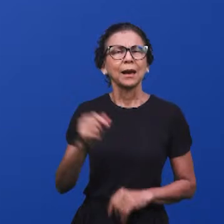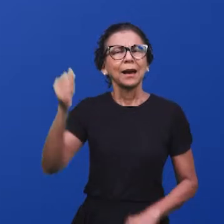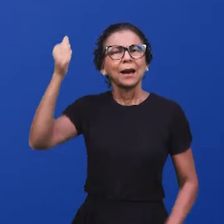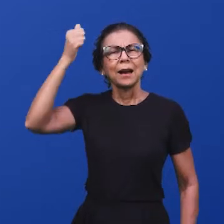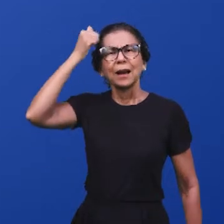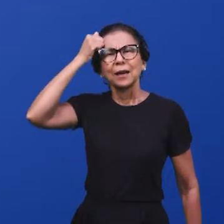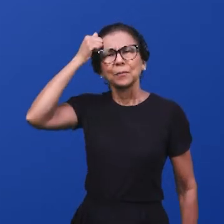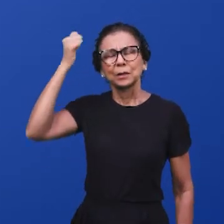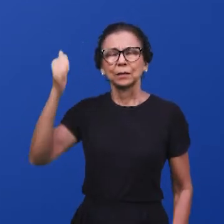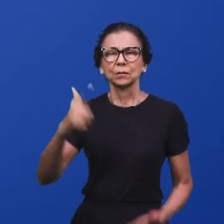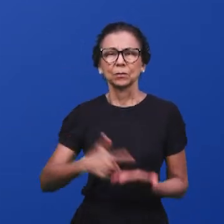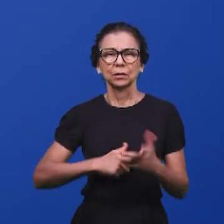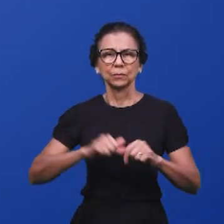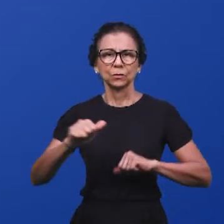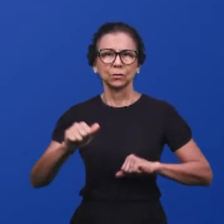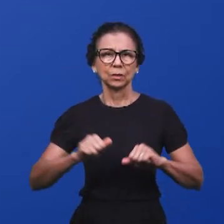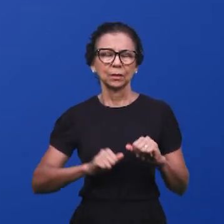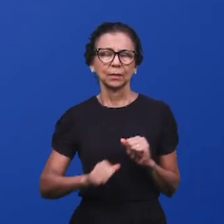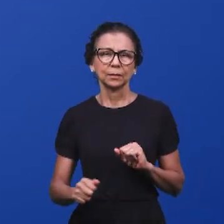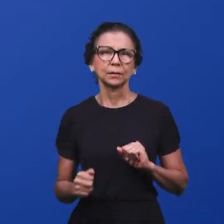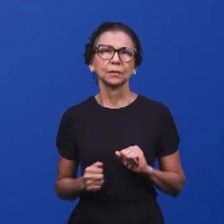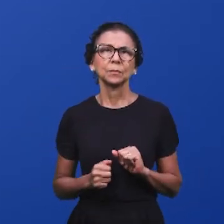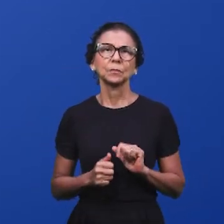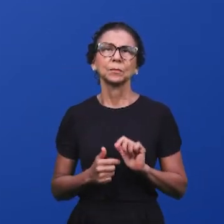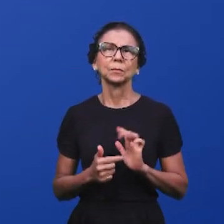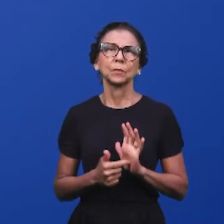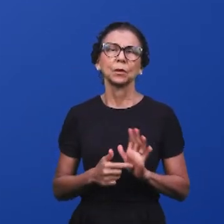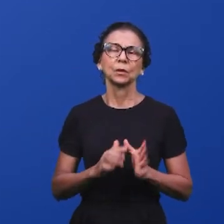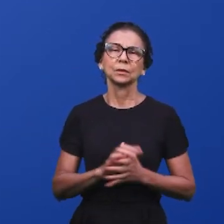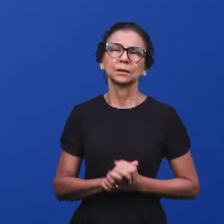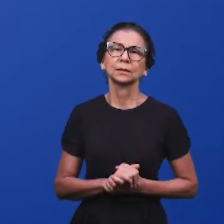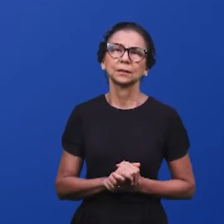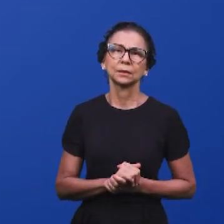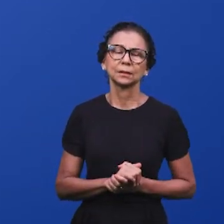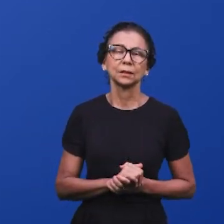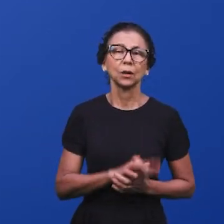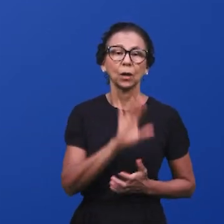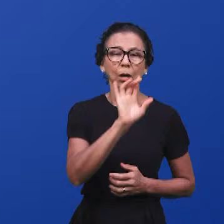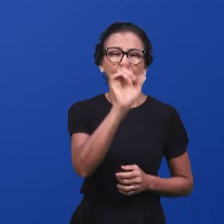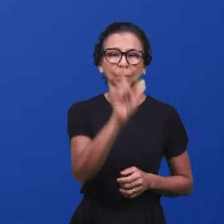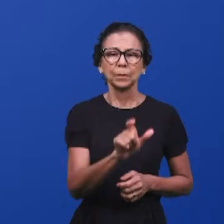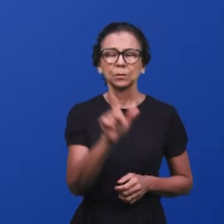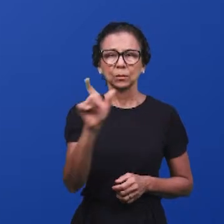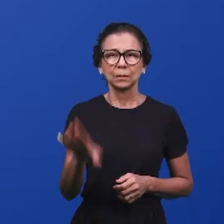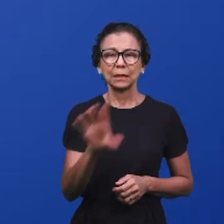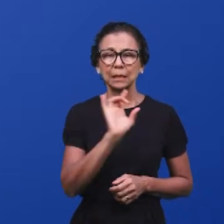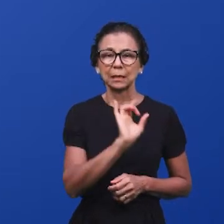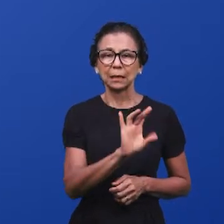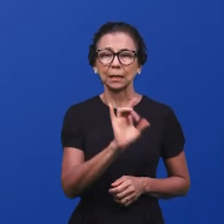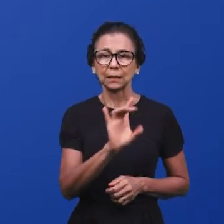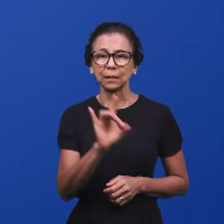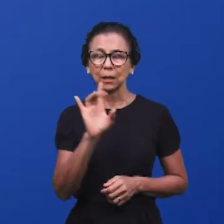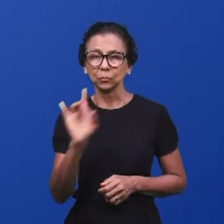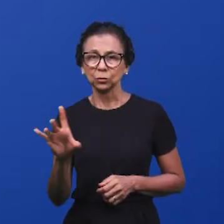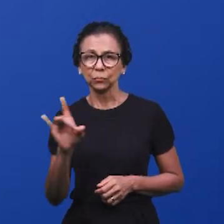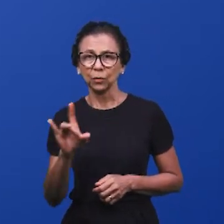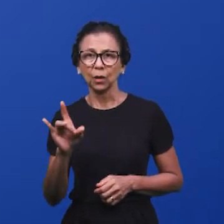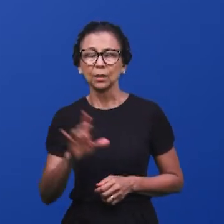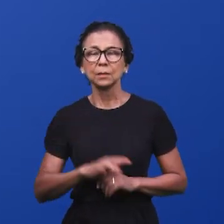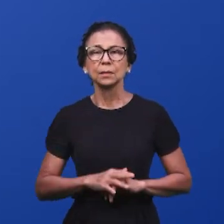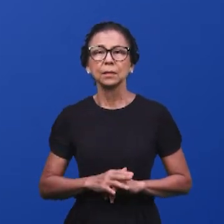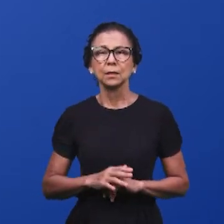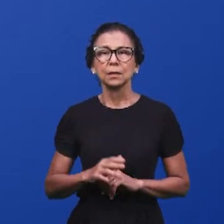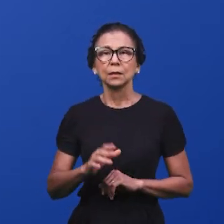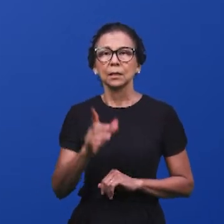em Atos 2:38. E disse-lhe Pedro, arrependei-vos, e cada um de vós seja batizado em nome de Jesus Cristo